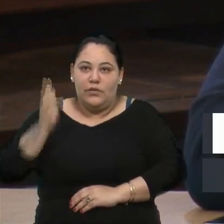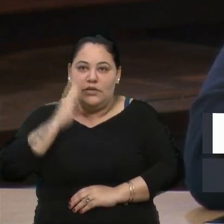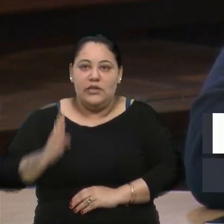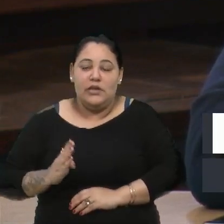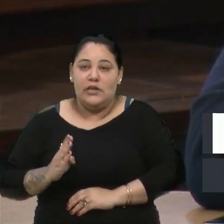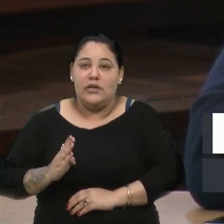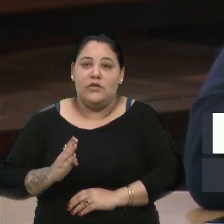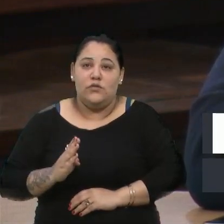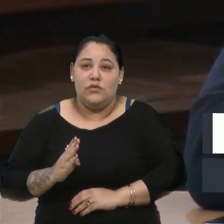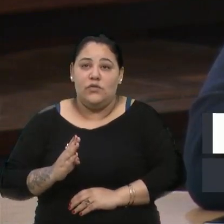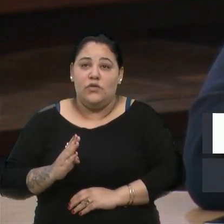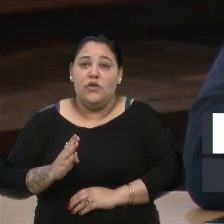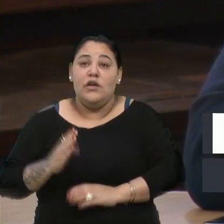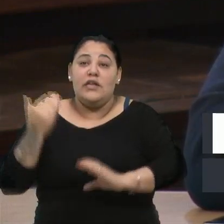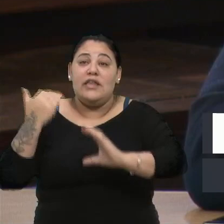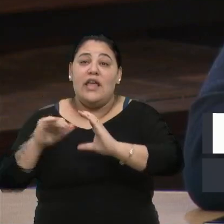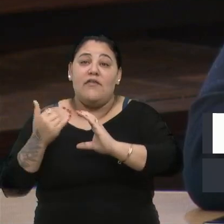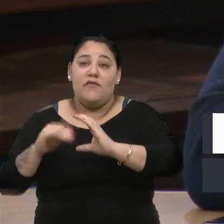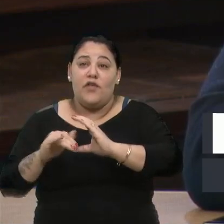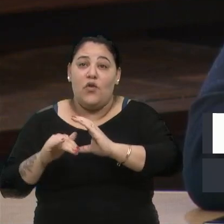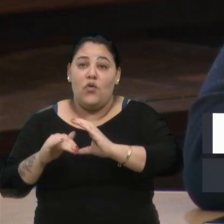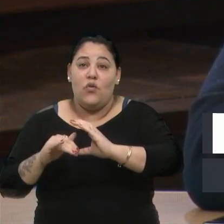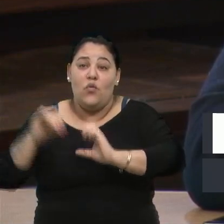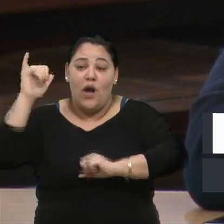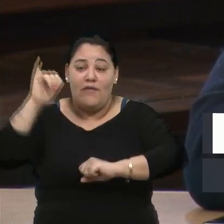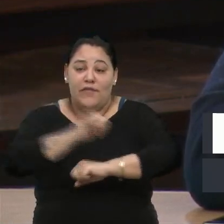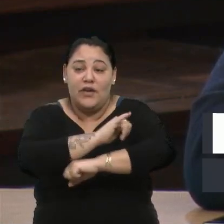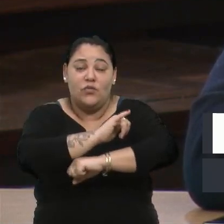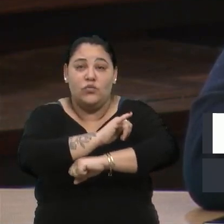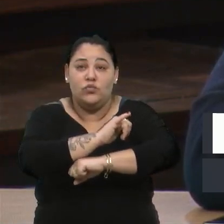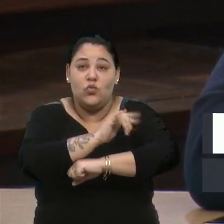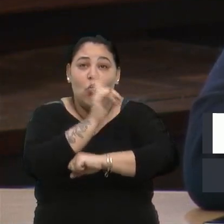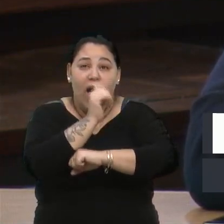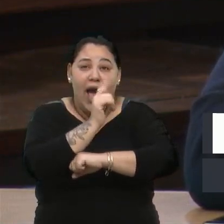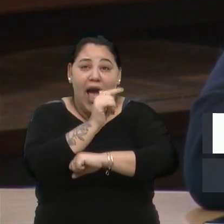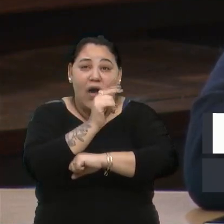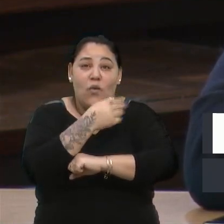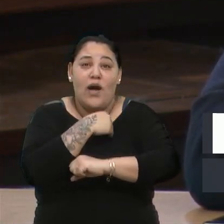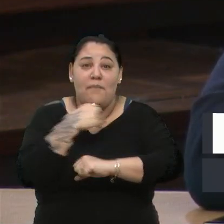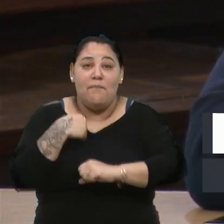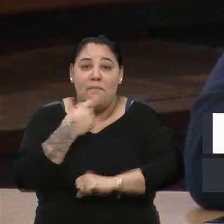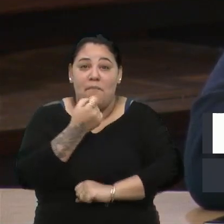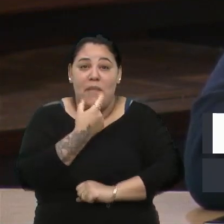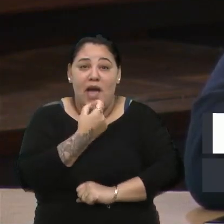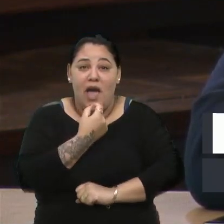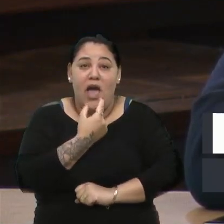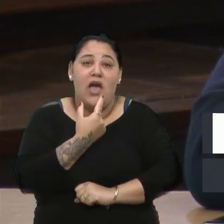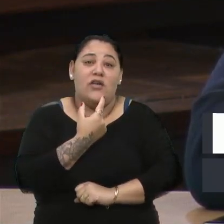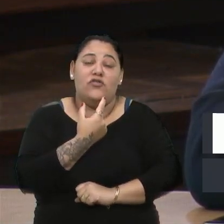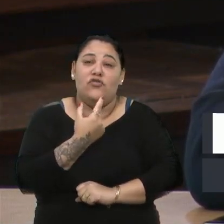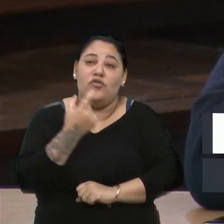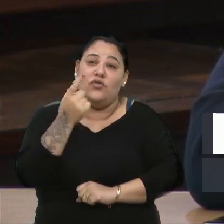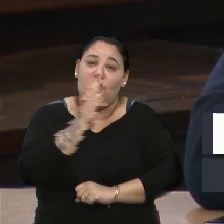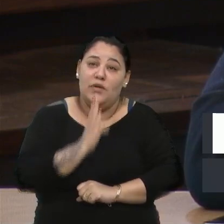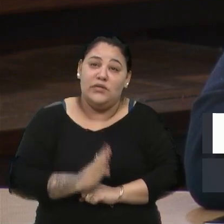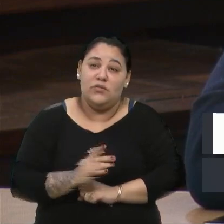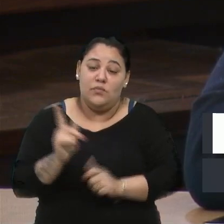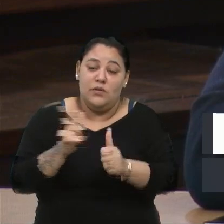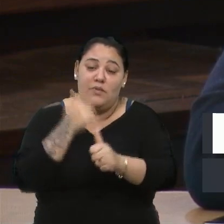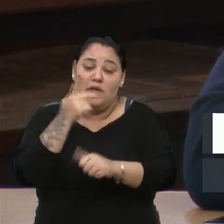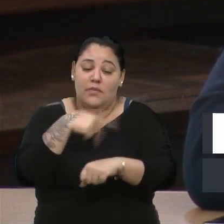purificadores de água e medicamentos. E também o Brasil foi o primeiro país no mundo a retirar os